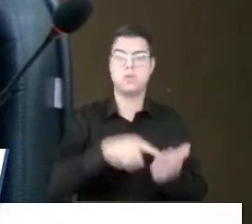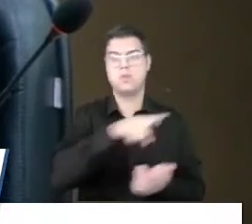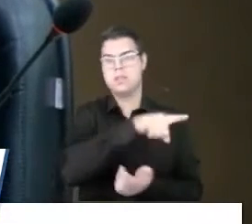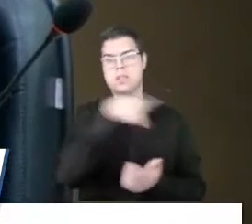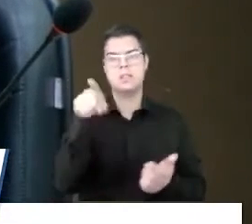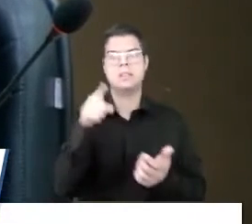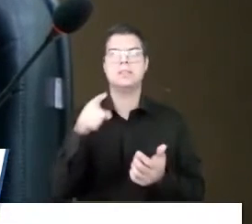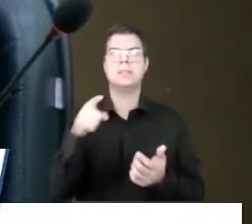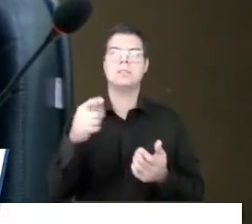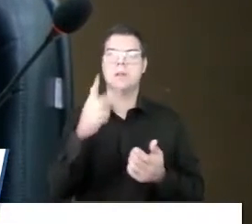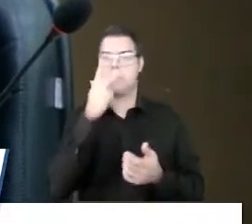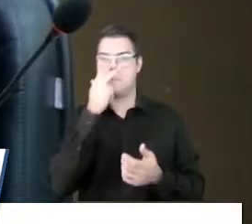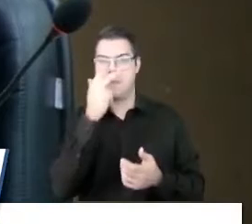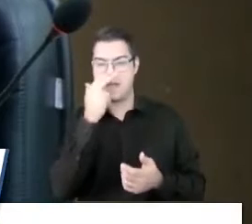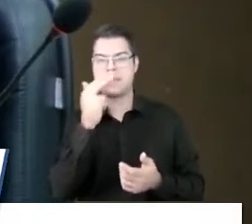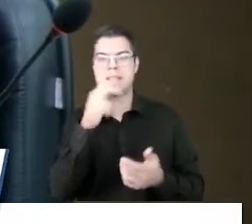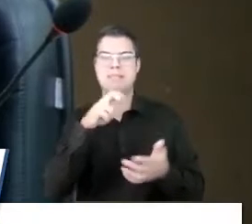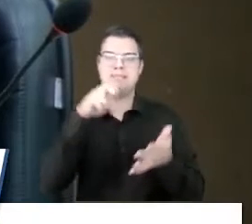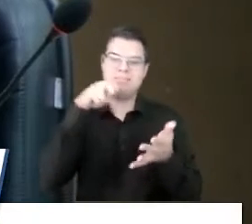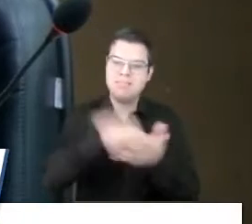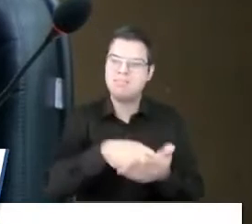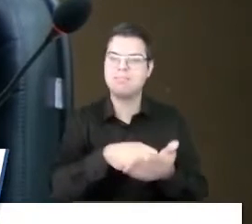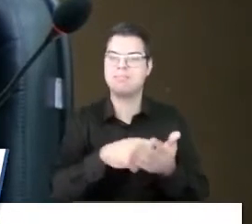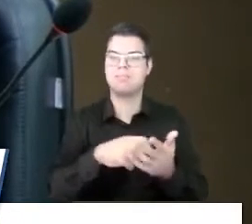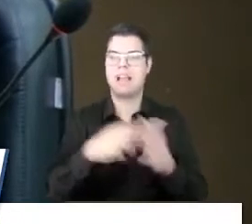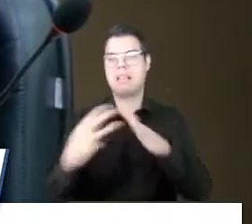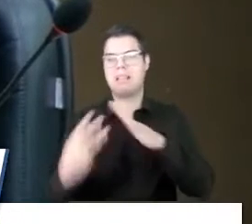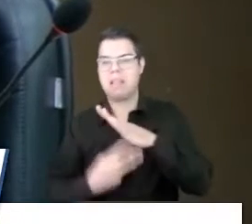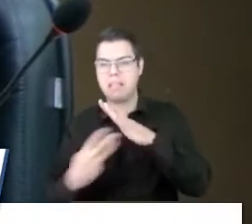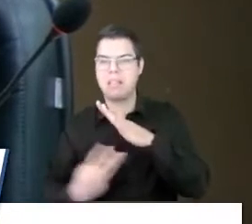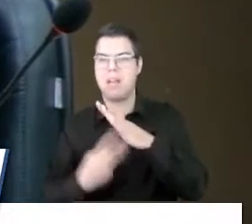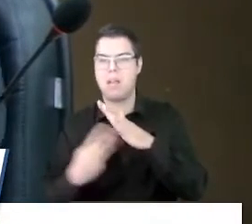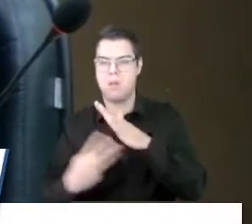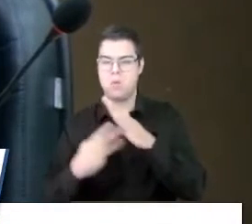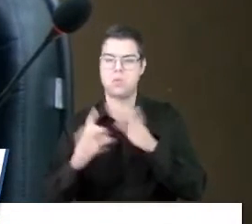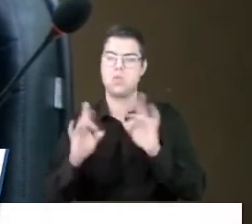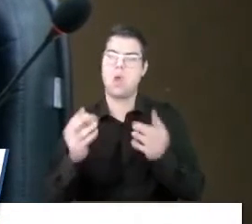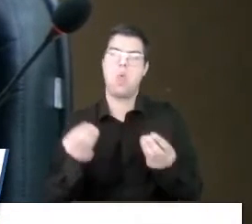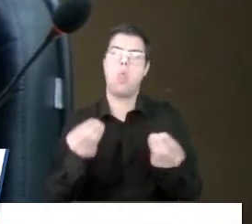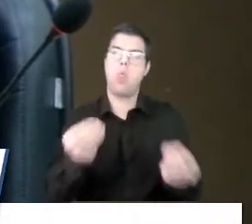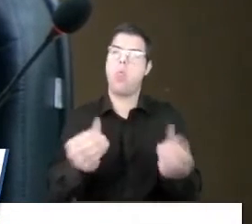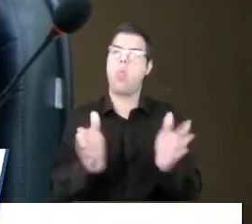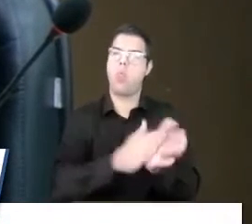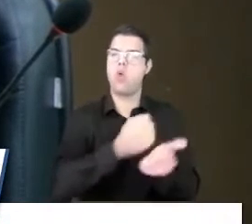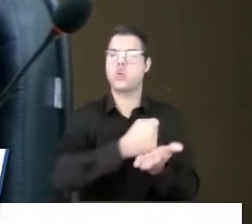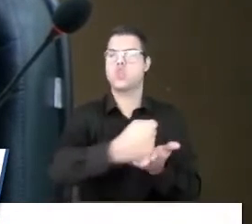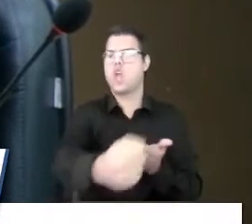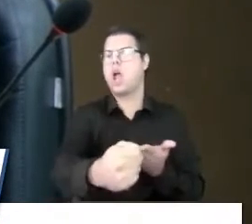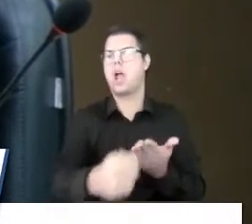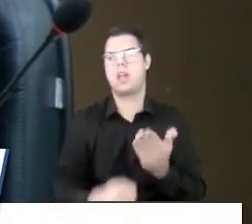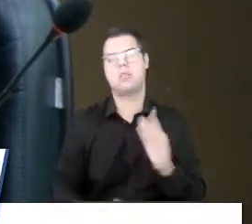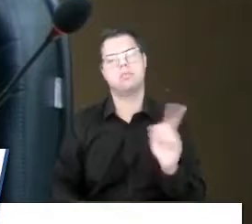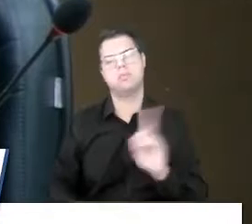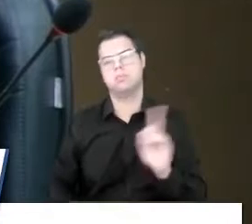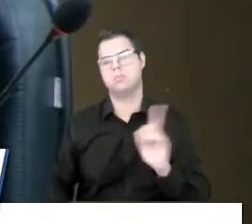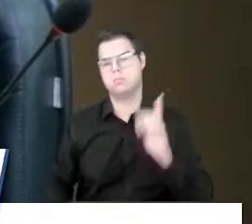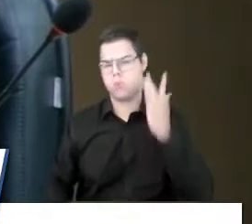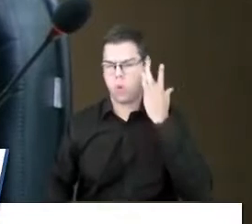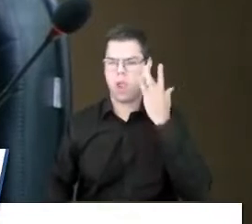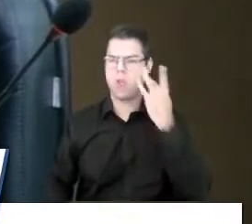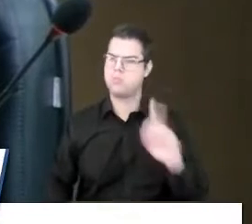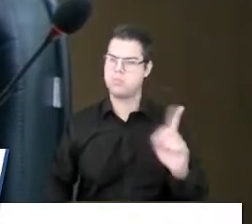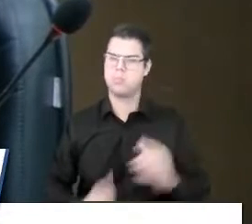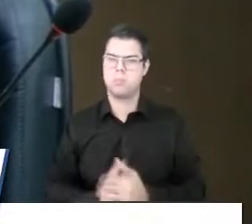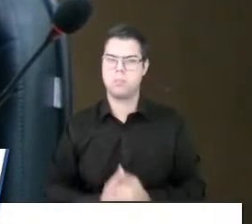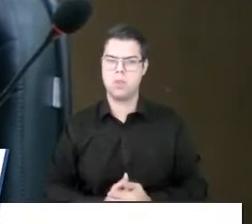um processo de terceirização por simplesmente colocado da forma que foi colocado aqui na Câmara Municipal. E não é